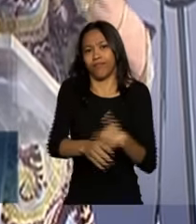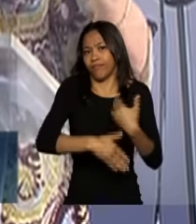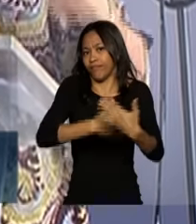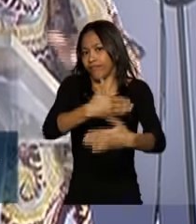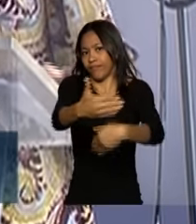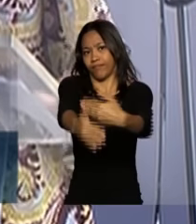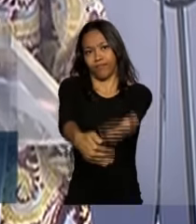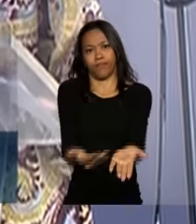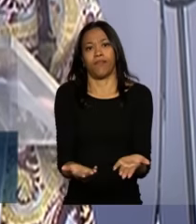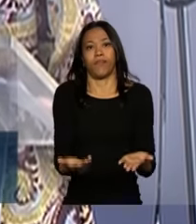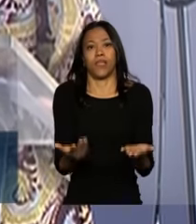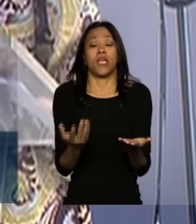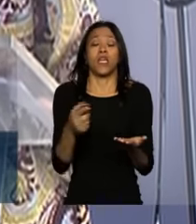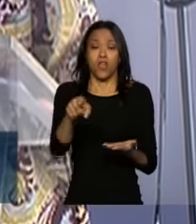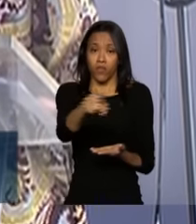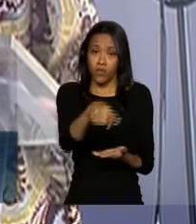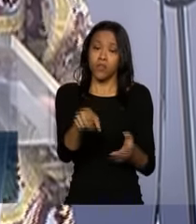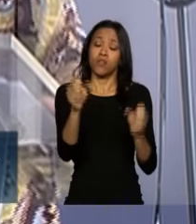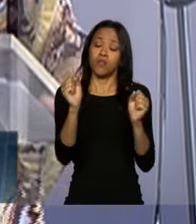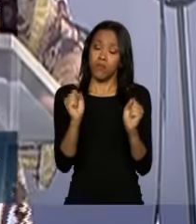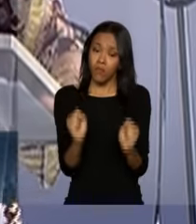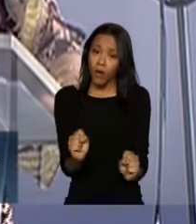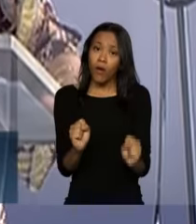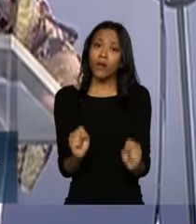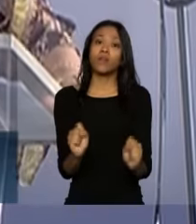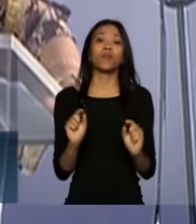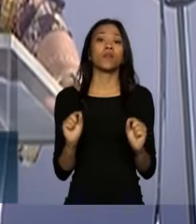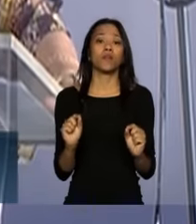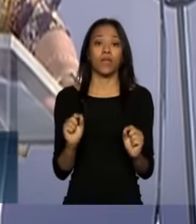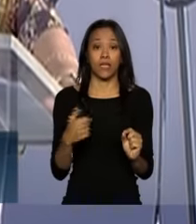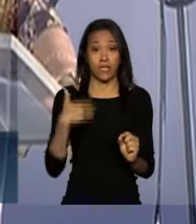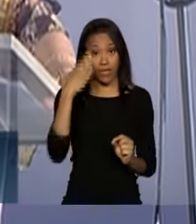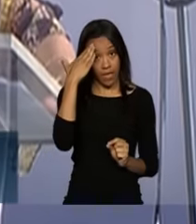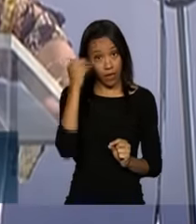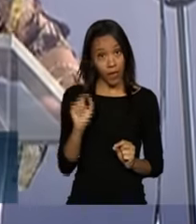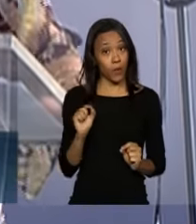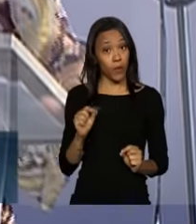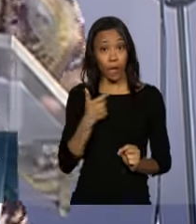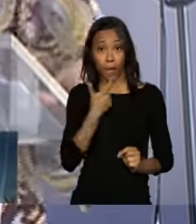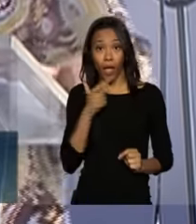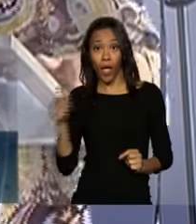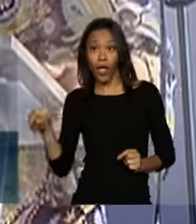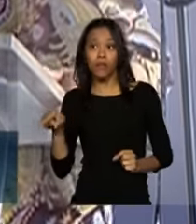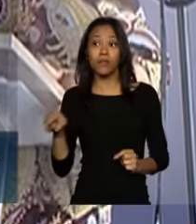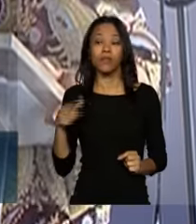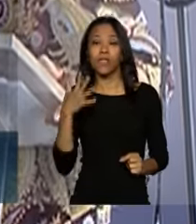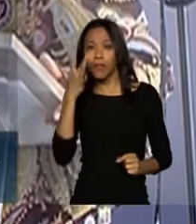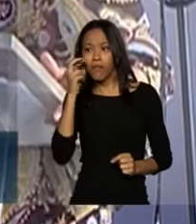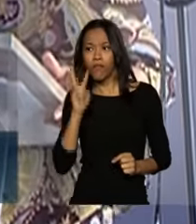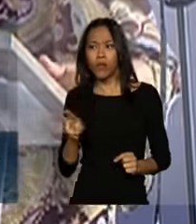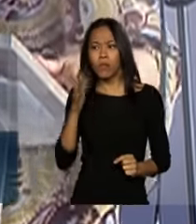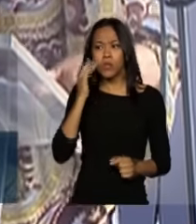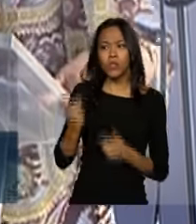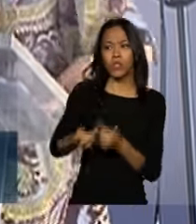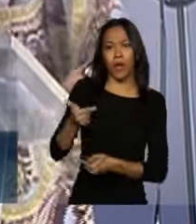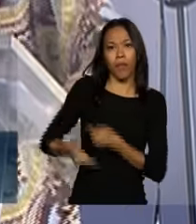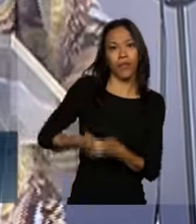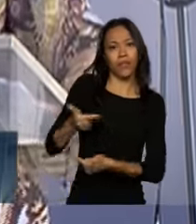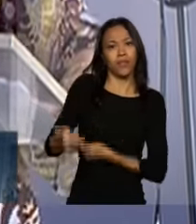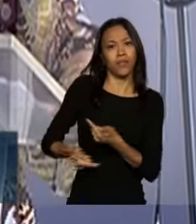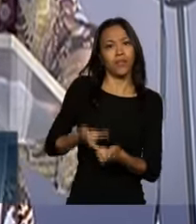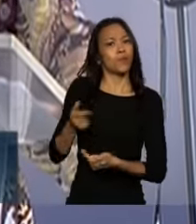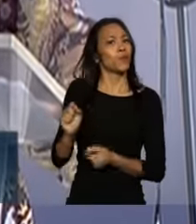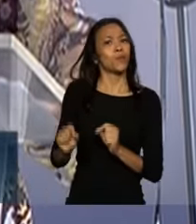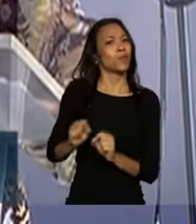aí vocês podem aqui também saber que aqui perto vai ter gente trabalhando para